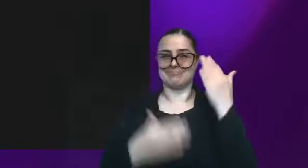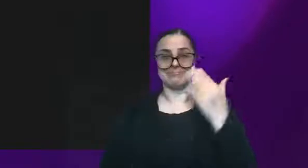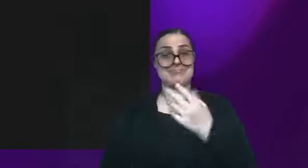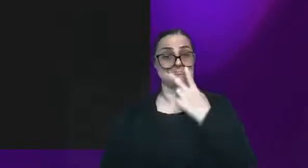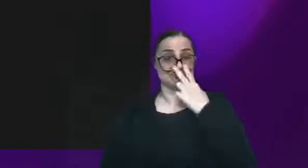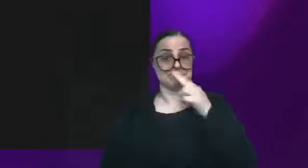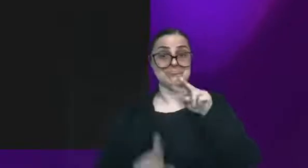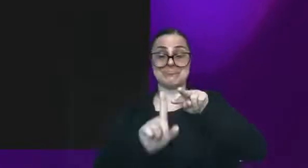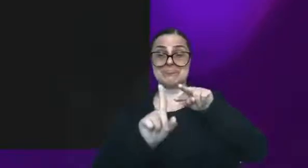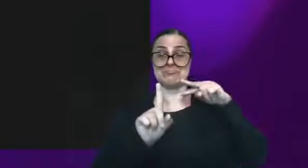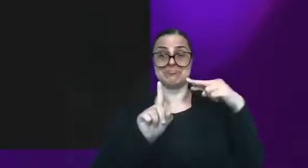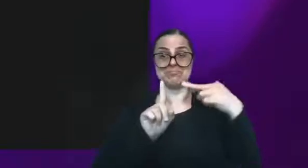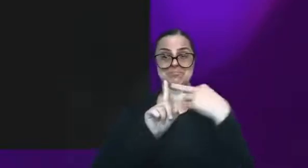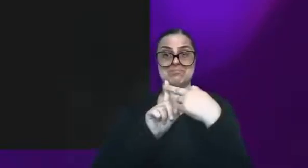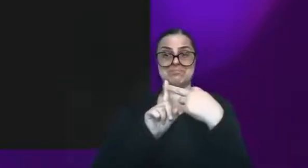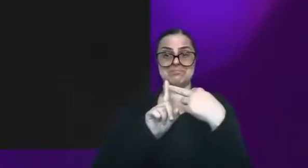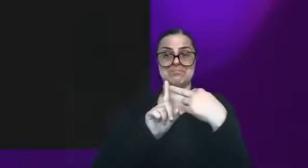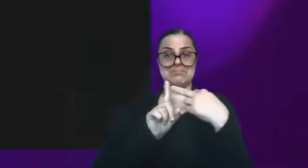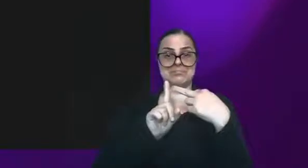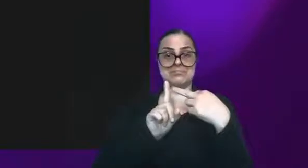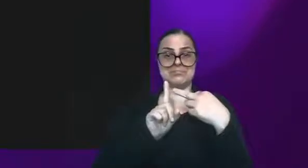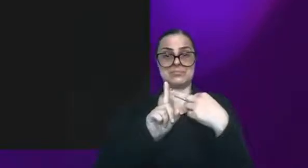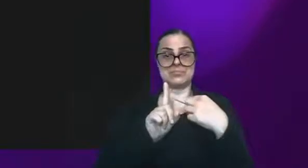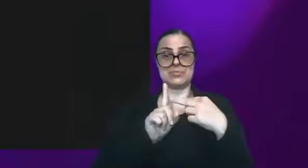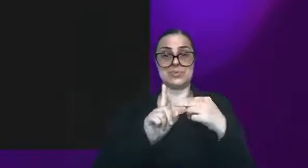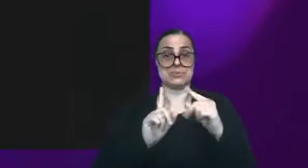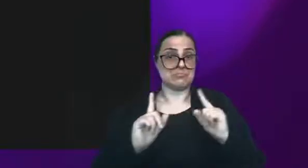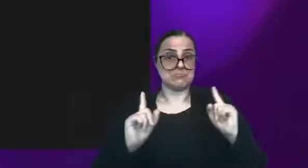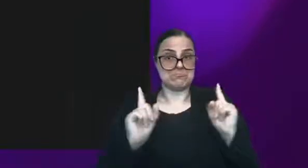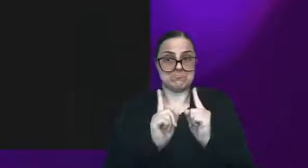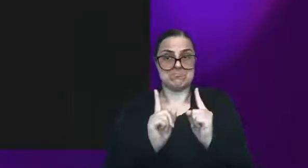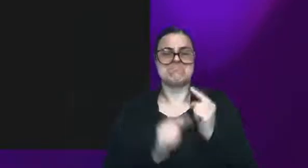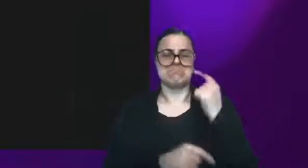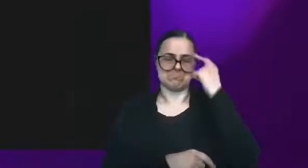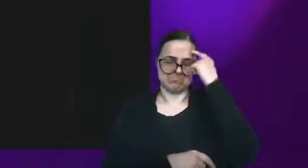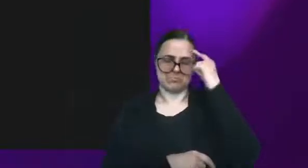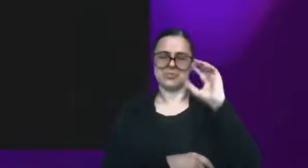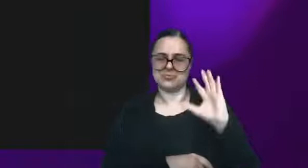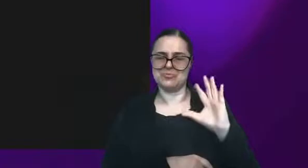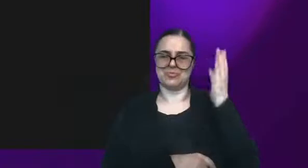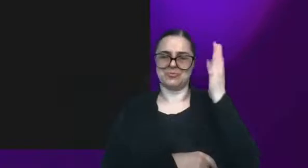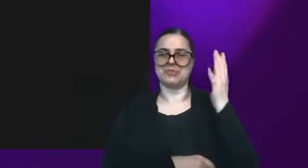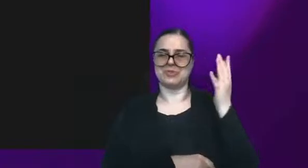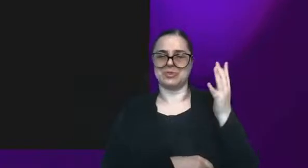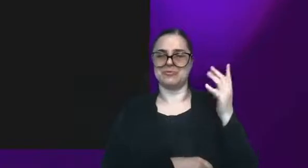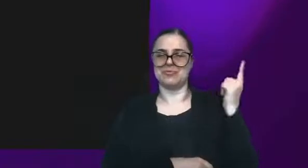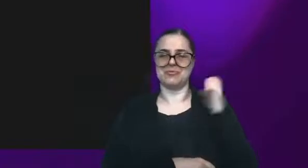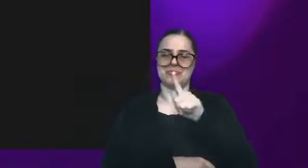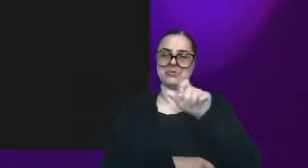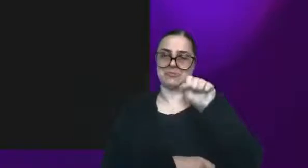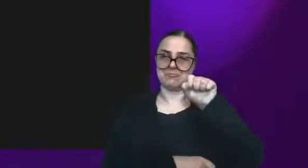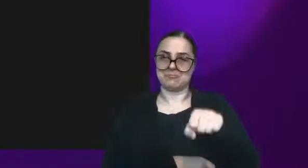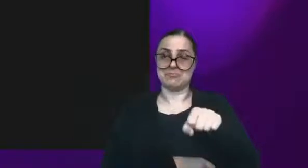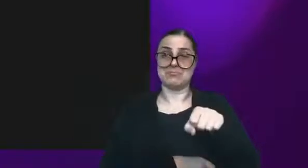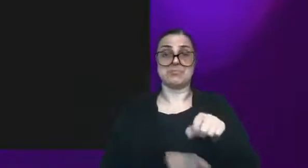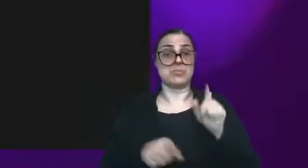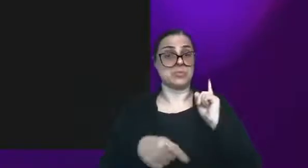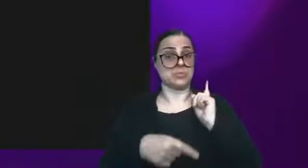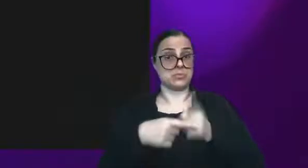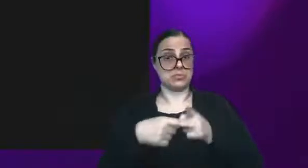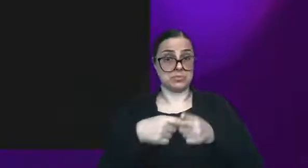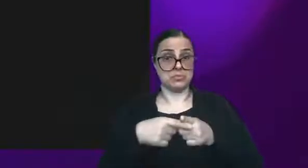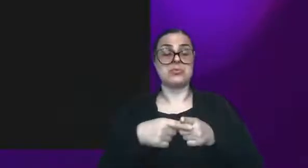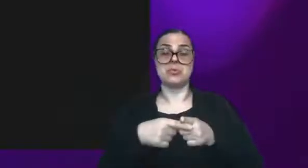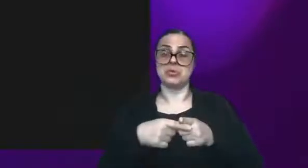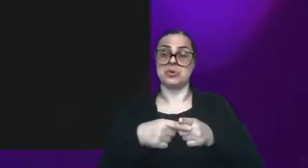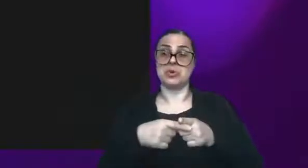perspectiva mais curta, há uma coisa que eu penso que vai acontecer, que é, com o expandir das indicações para transplante